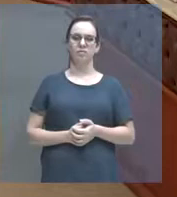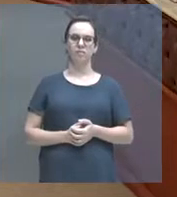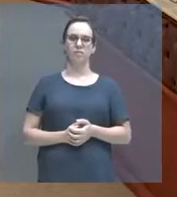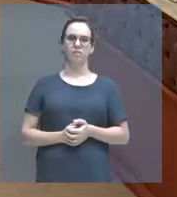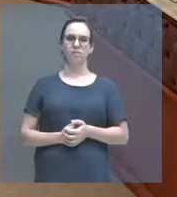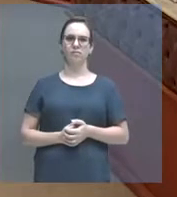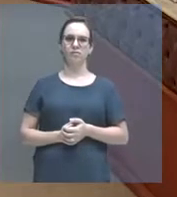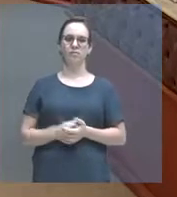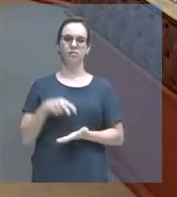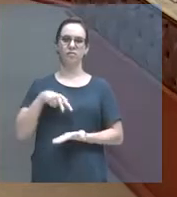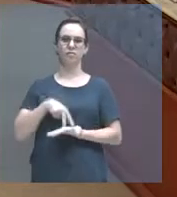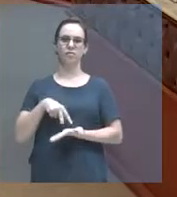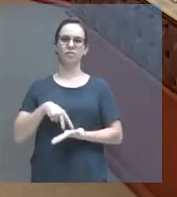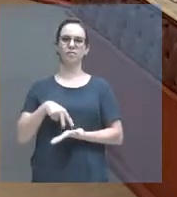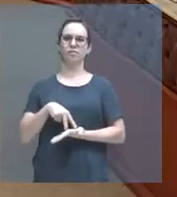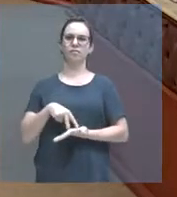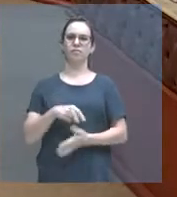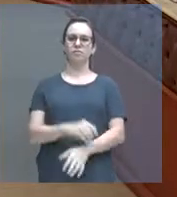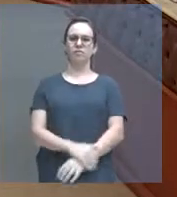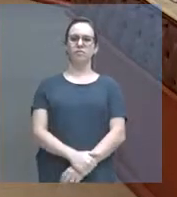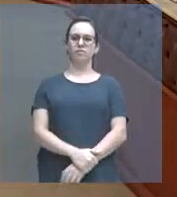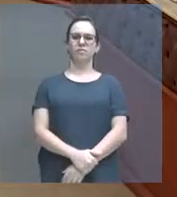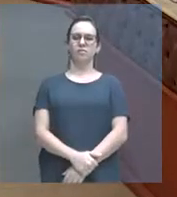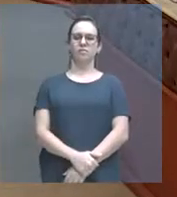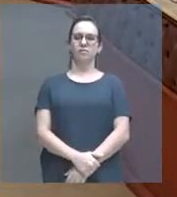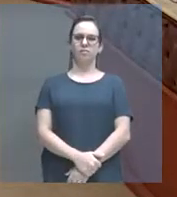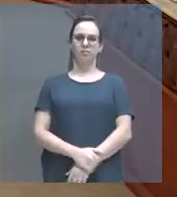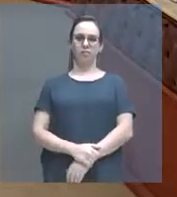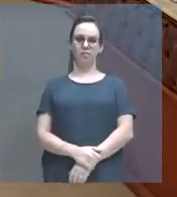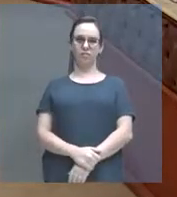Gostaria que todos ficassem em pé, fazendo um favor.